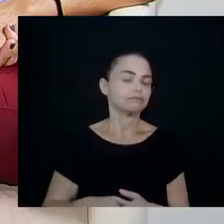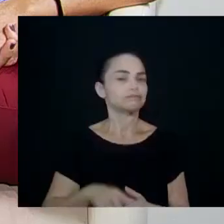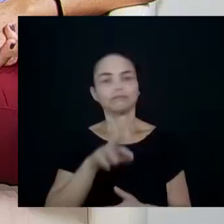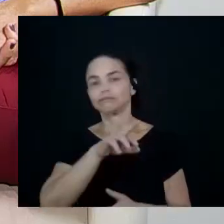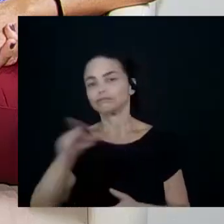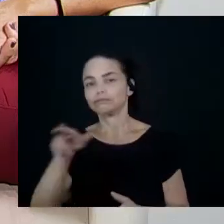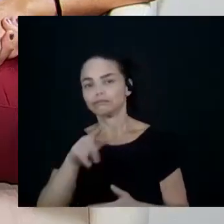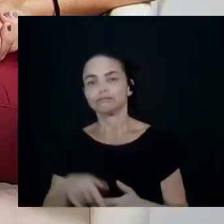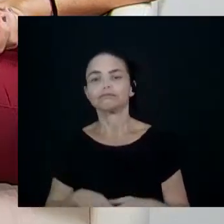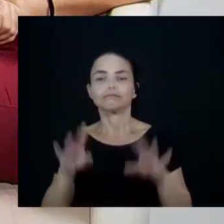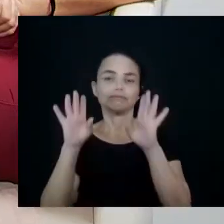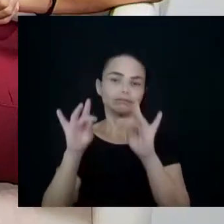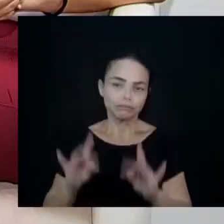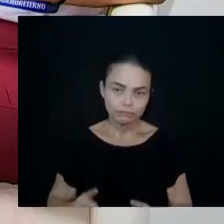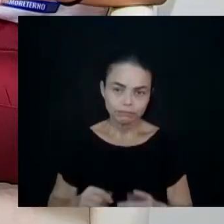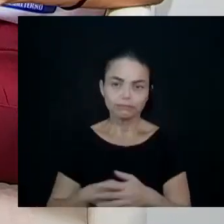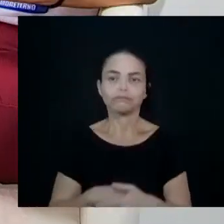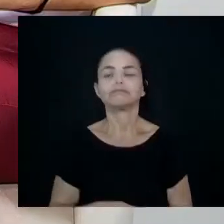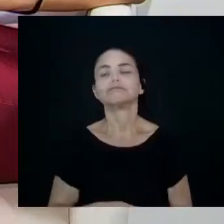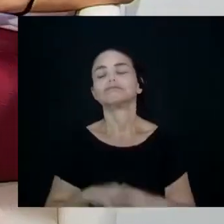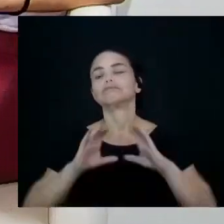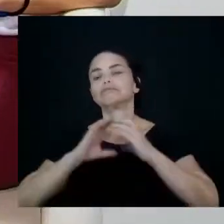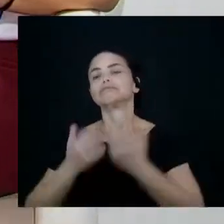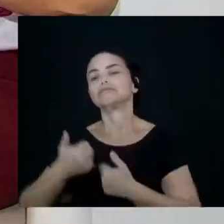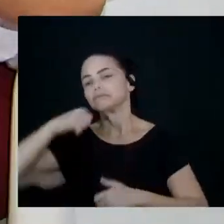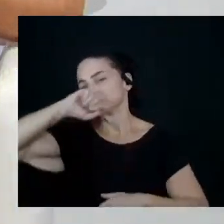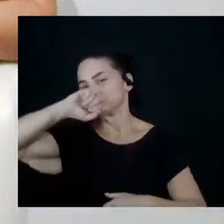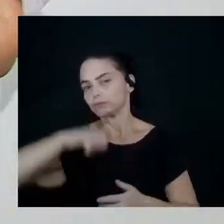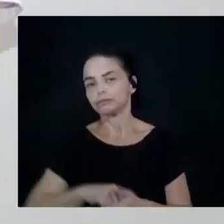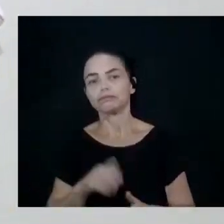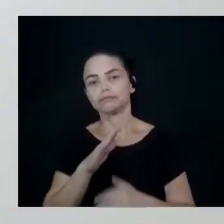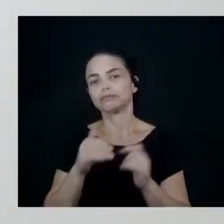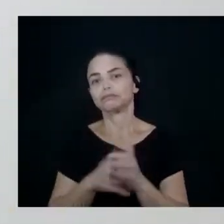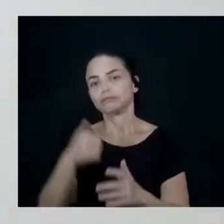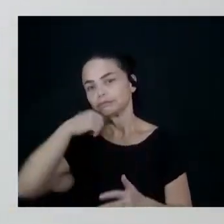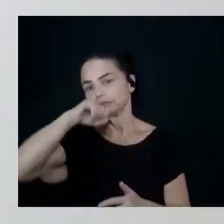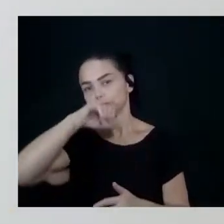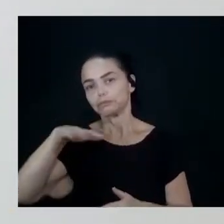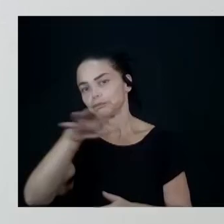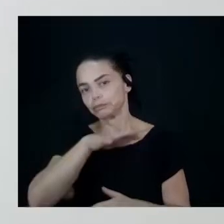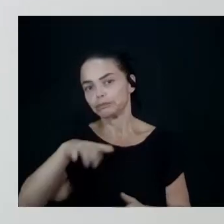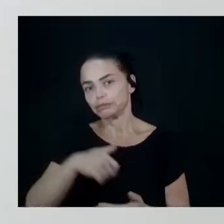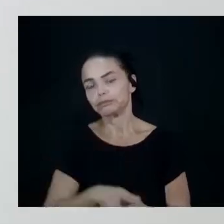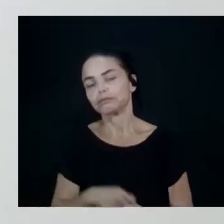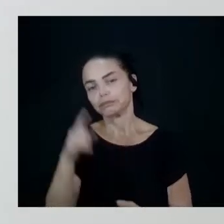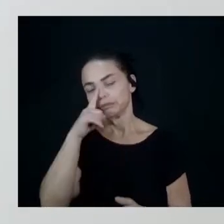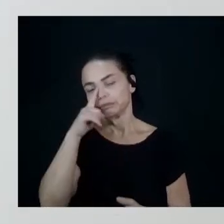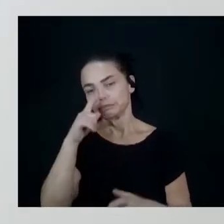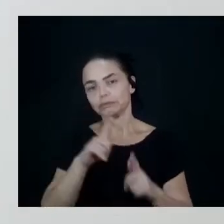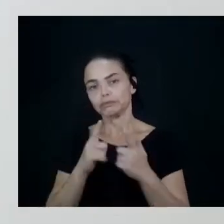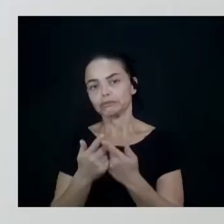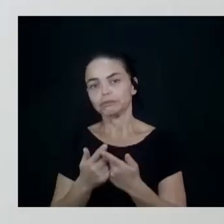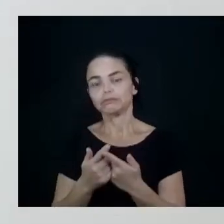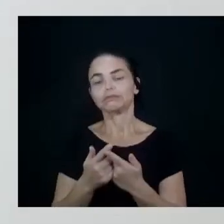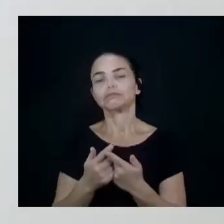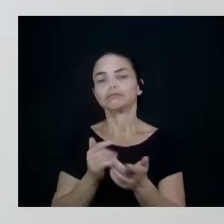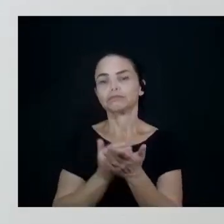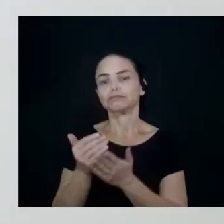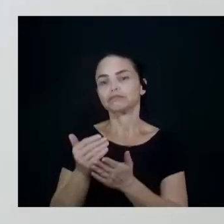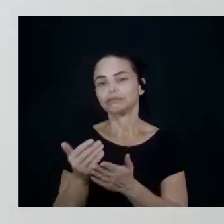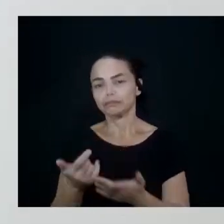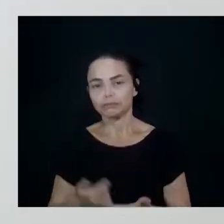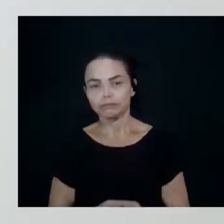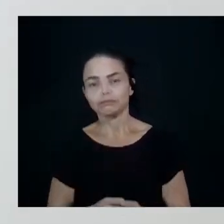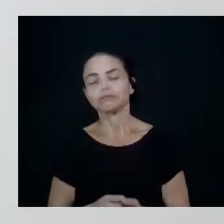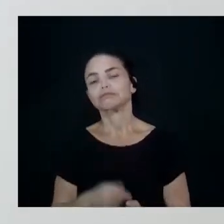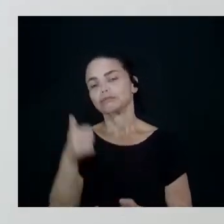diferentes? Detalha pra gente. A comunidade mãe é para todas as mães em geral. Tem mamães no grupo que estão desde a fundação,